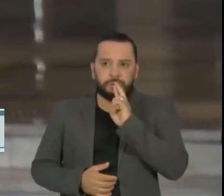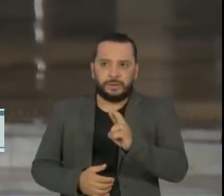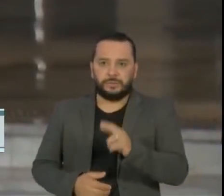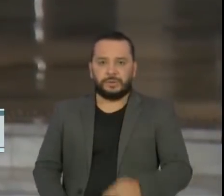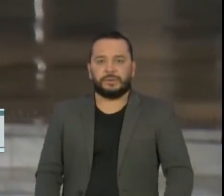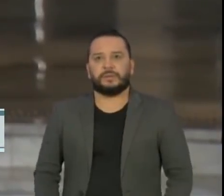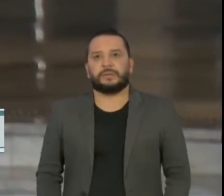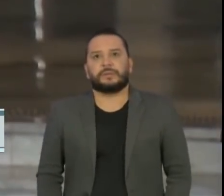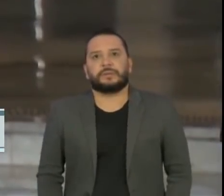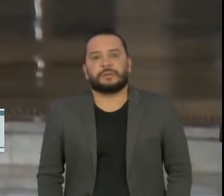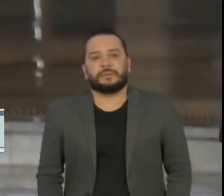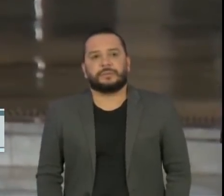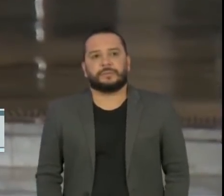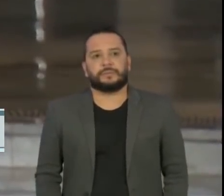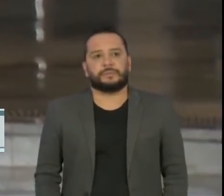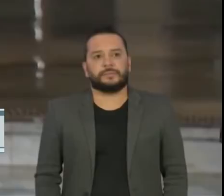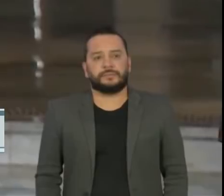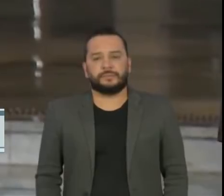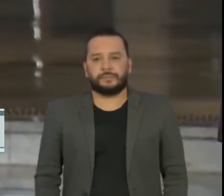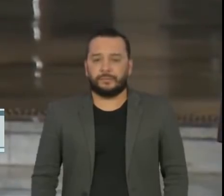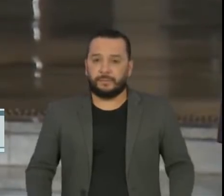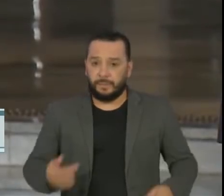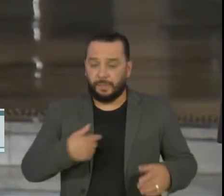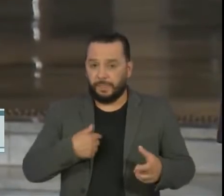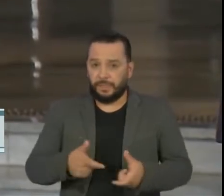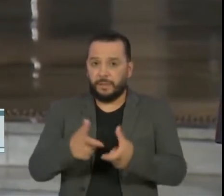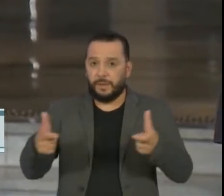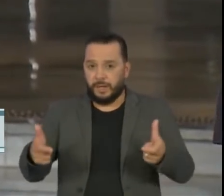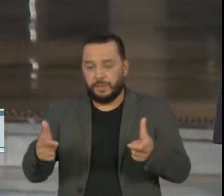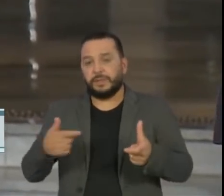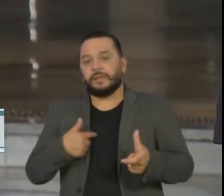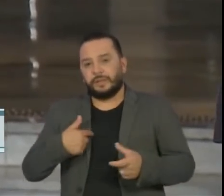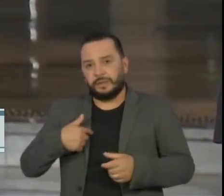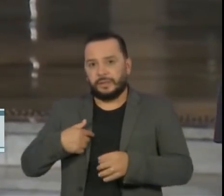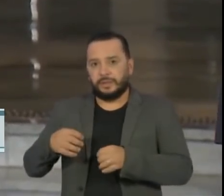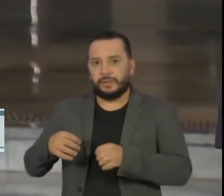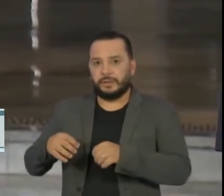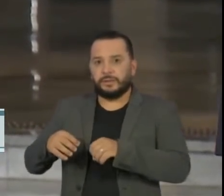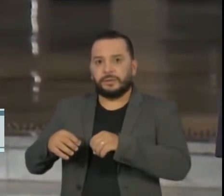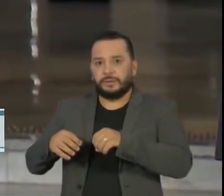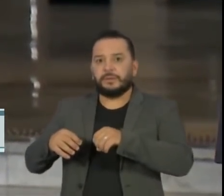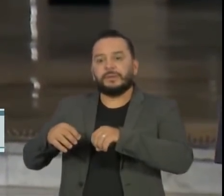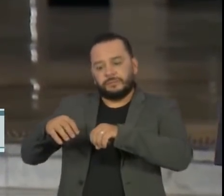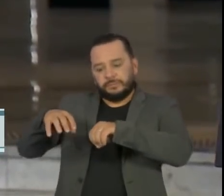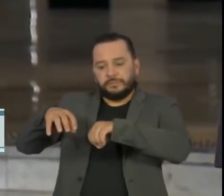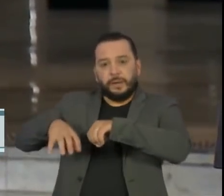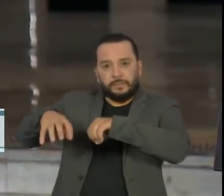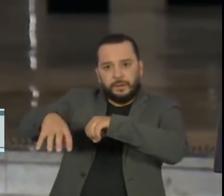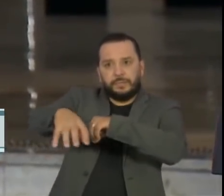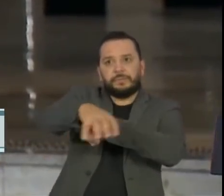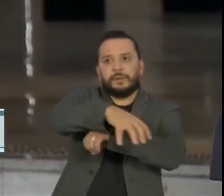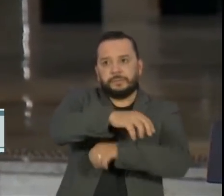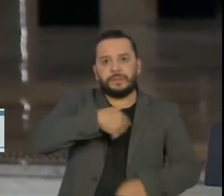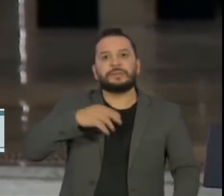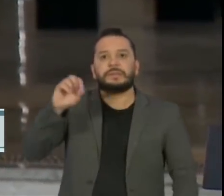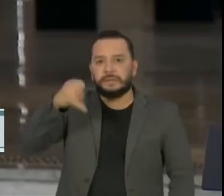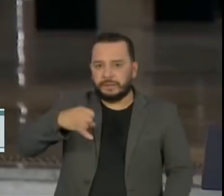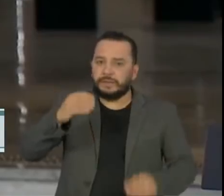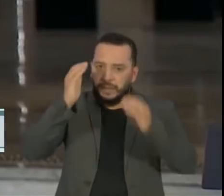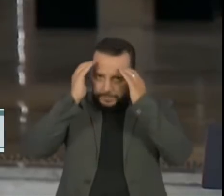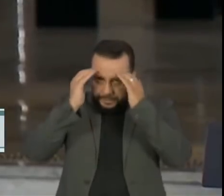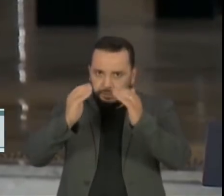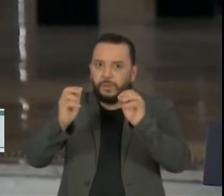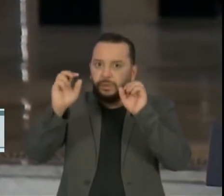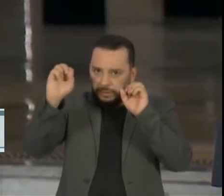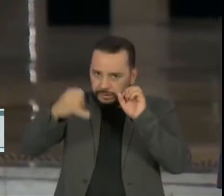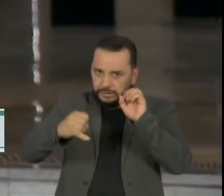Bom, muito bem. A imensa maioria dos municípios, sim, né, respeitaram e estão fazendo de forma gradual. A gente pede a mobilização